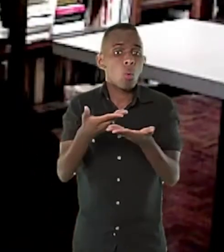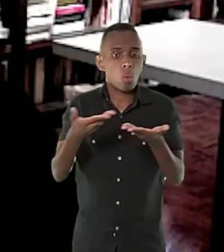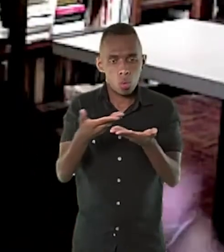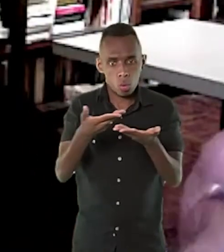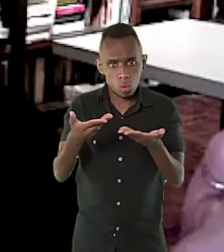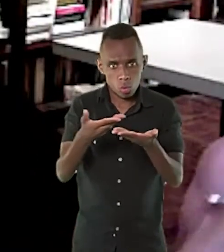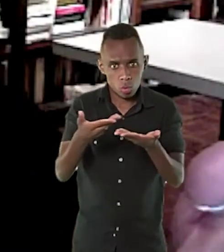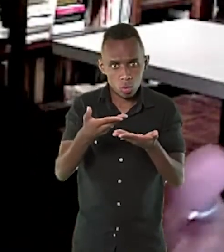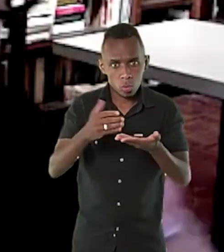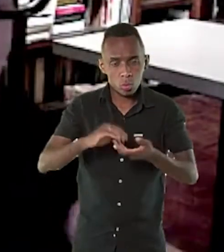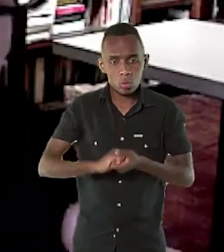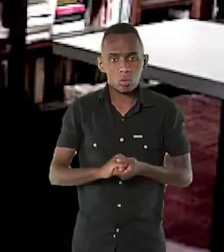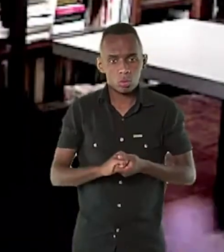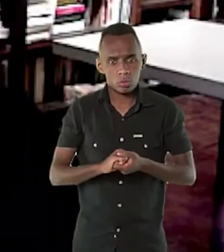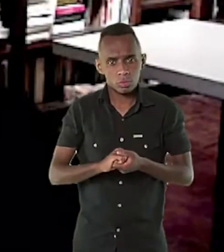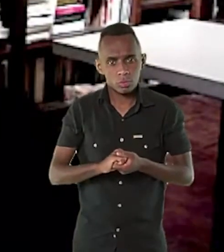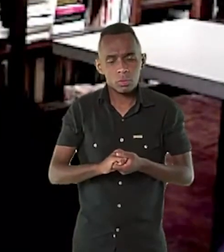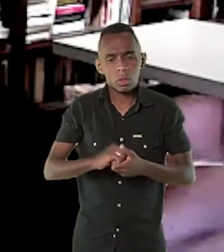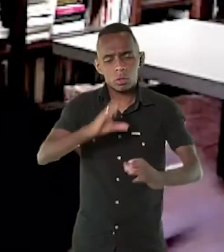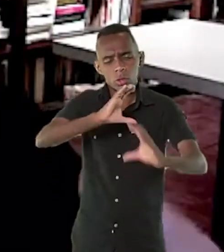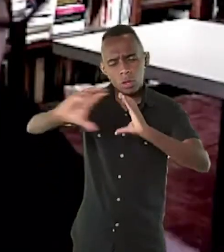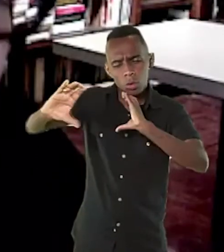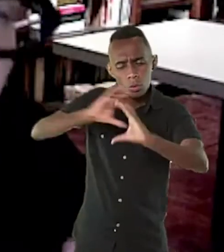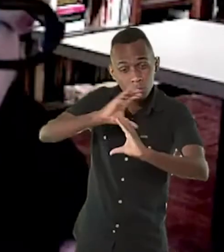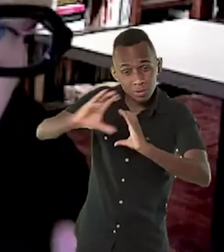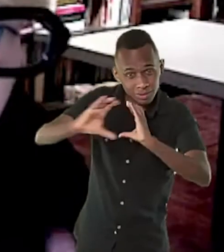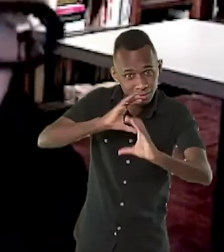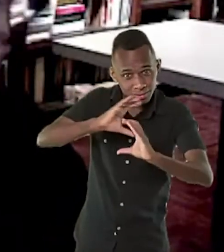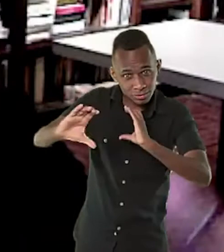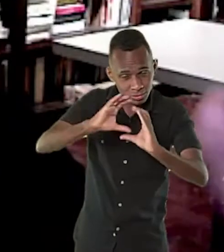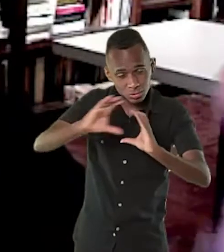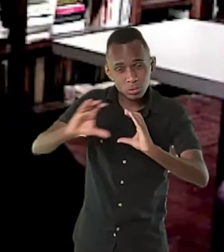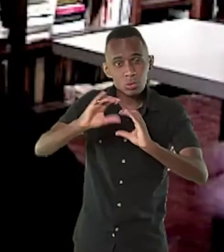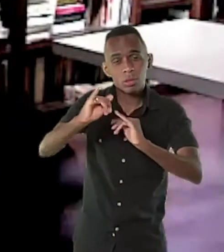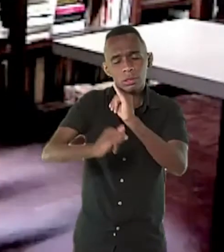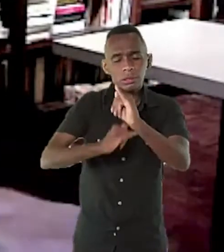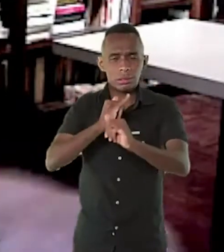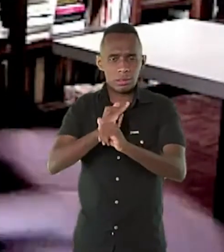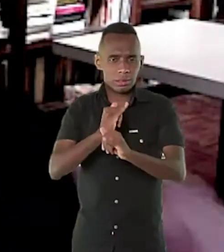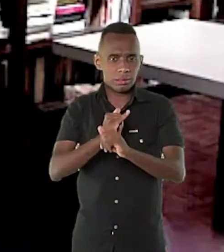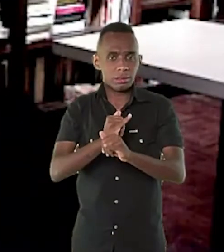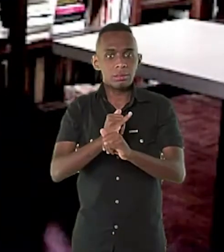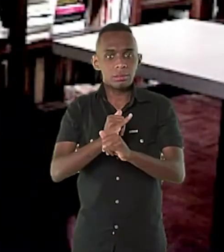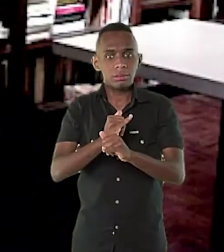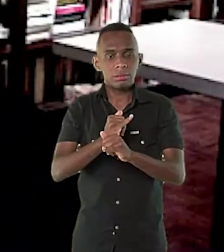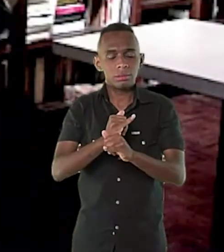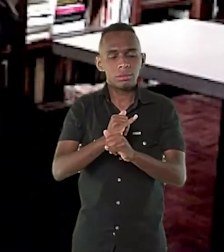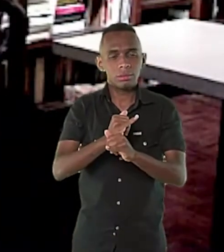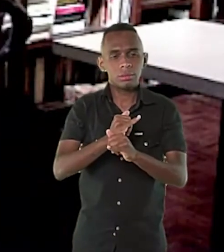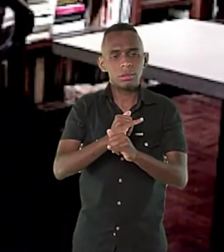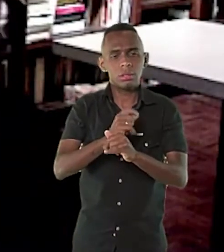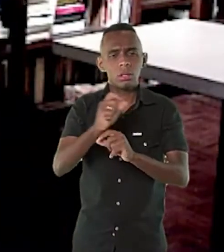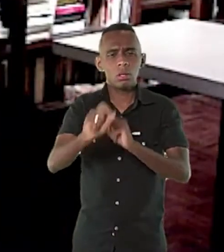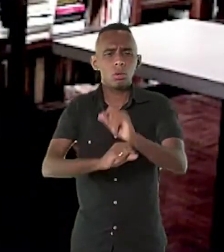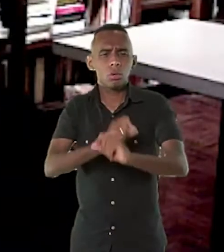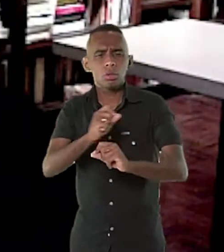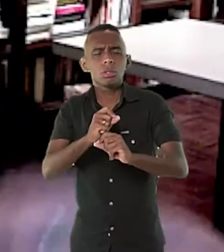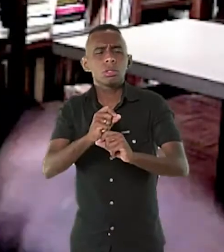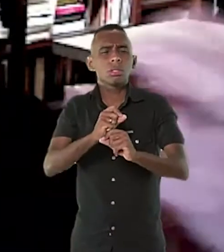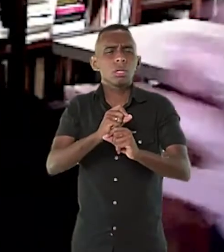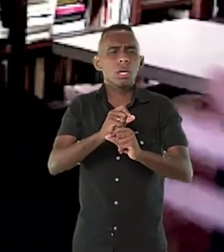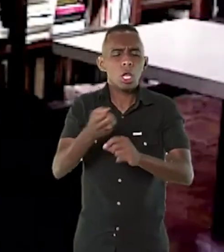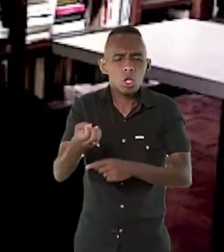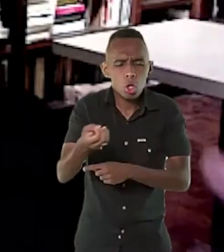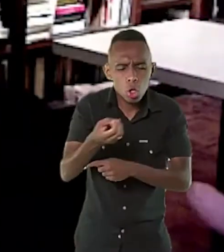o centro da comunicação, a infraestrutura, passando aí pelas